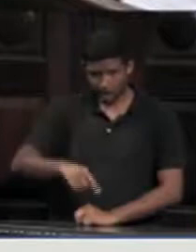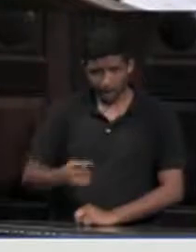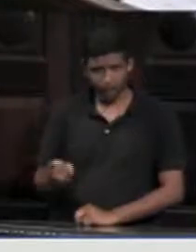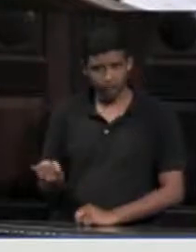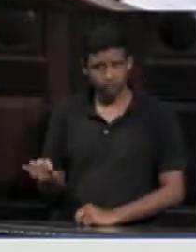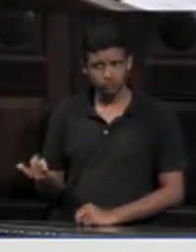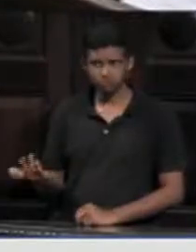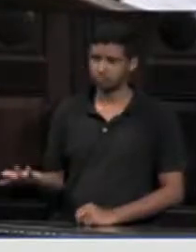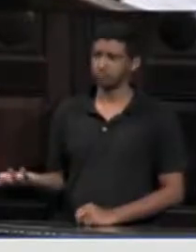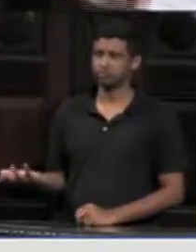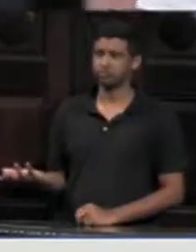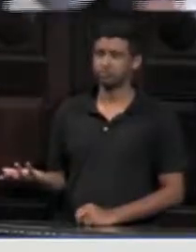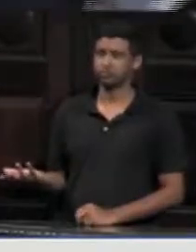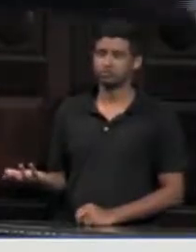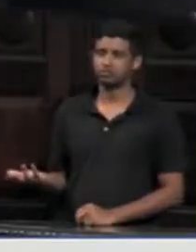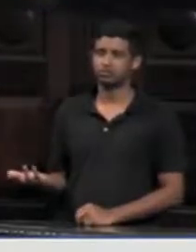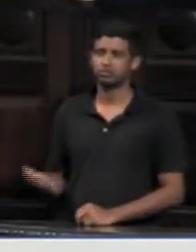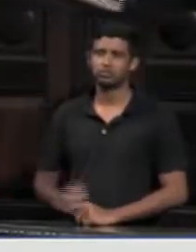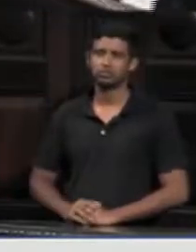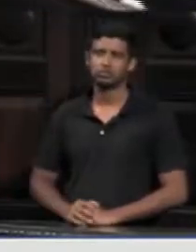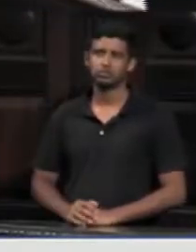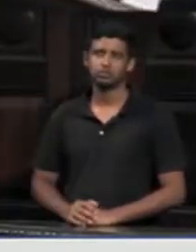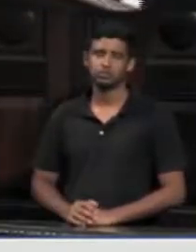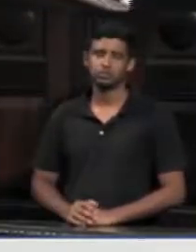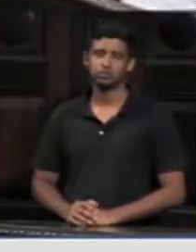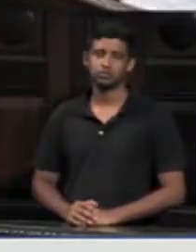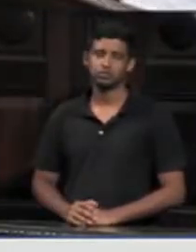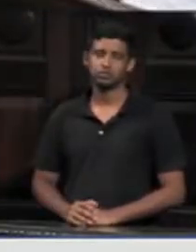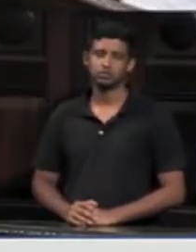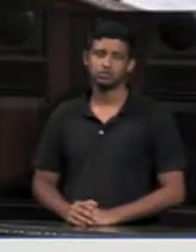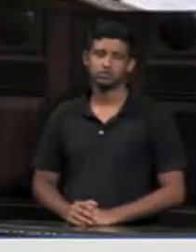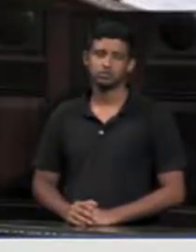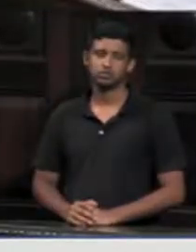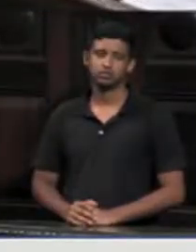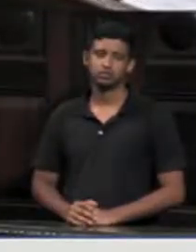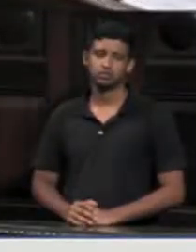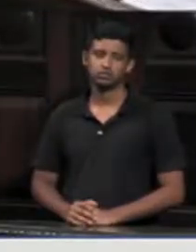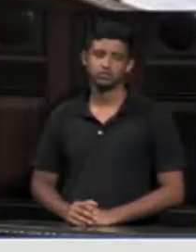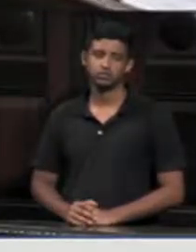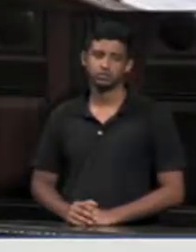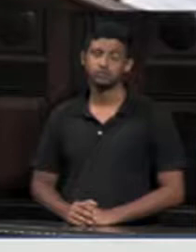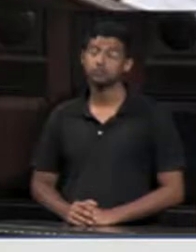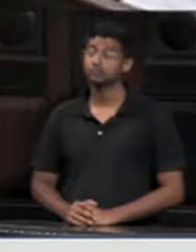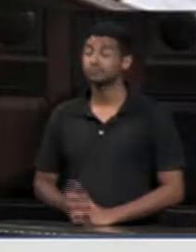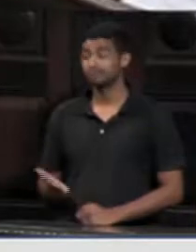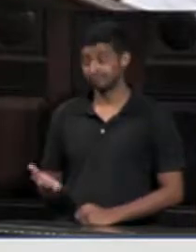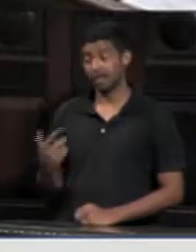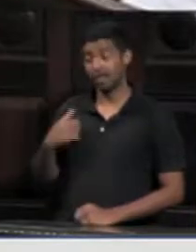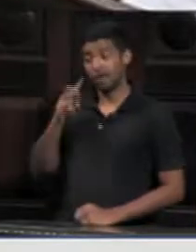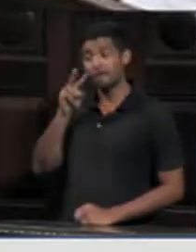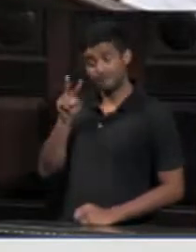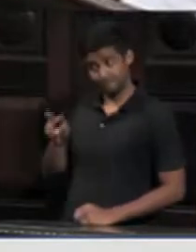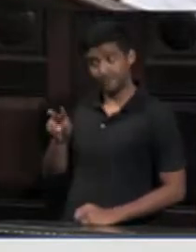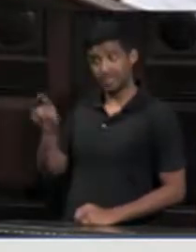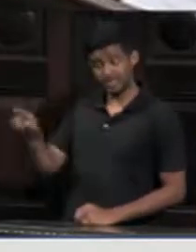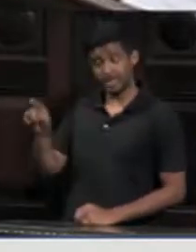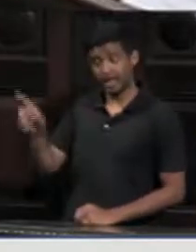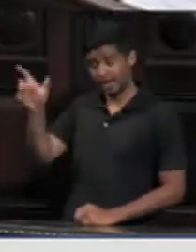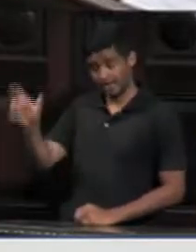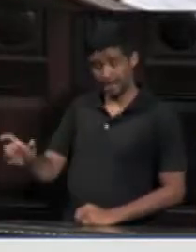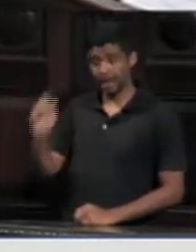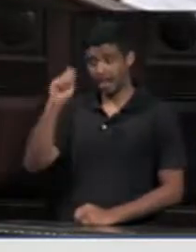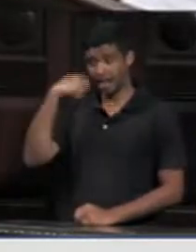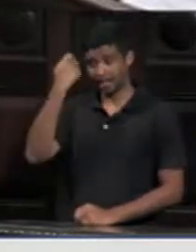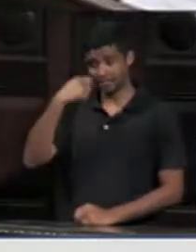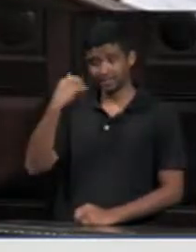E eu, quando vi a manifestação da grande atriz Fernanda